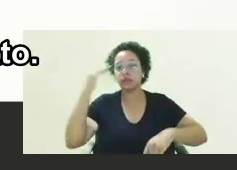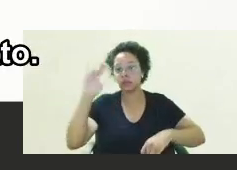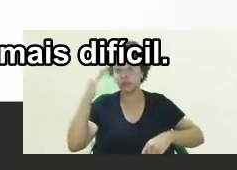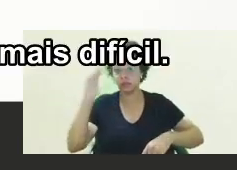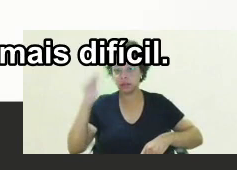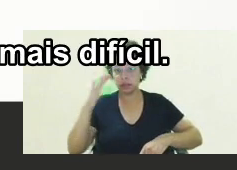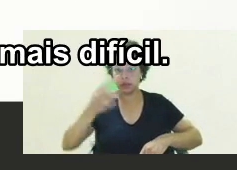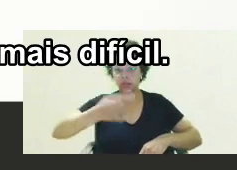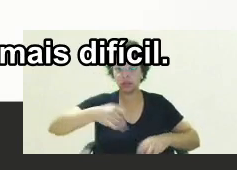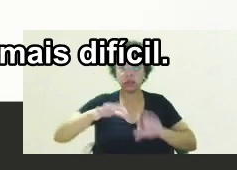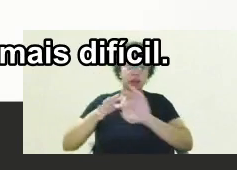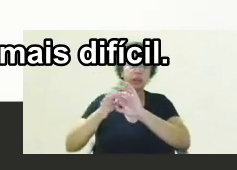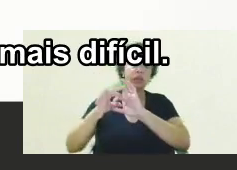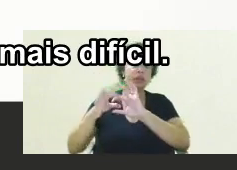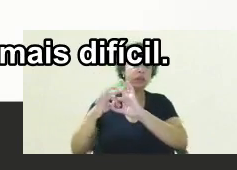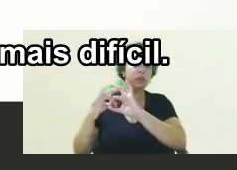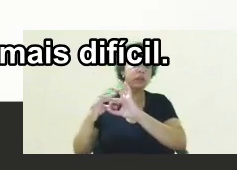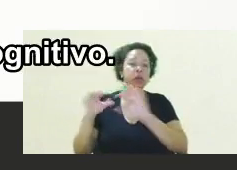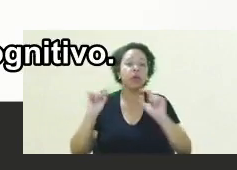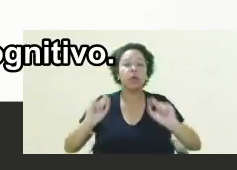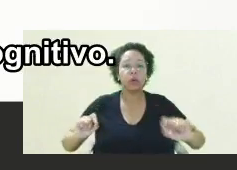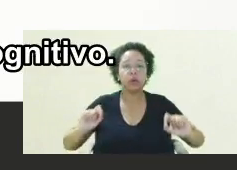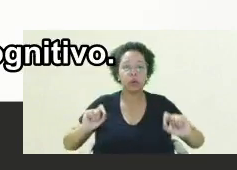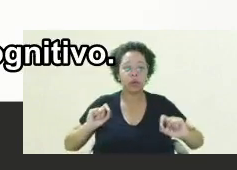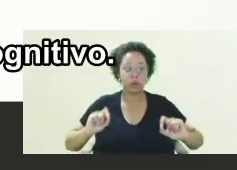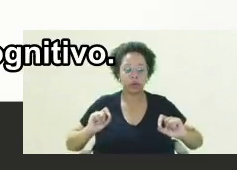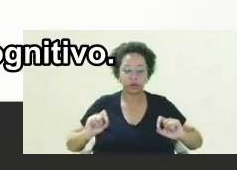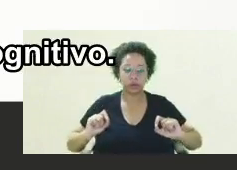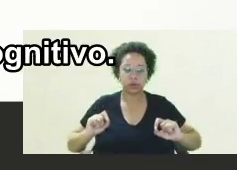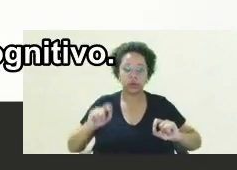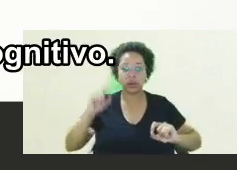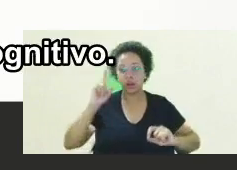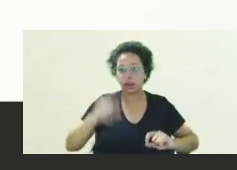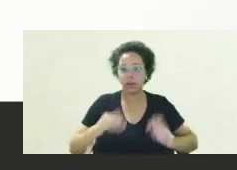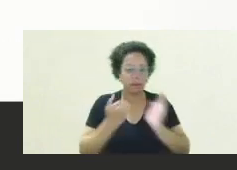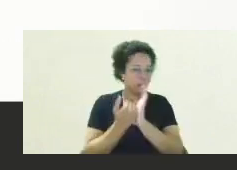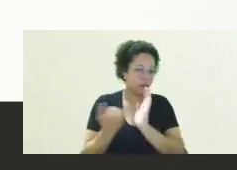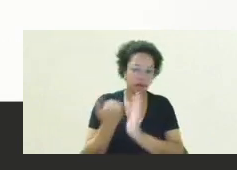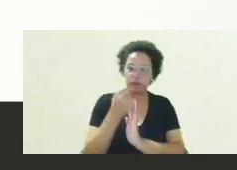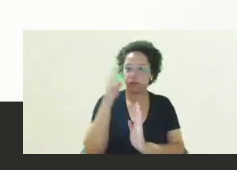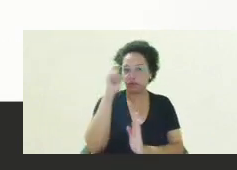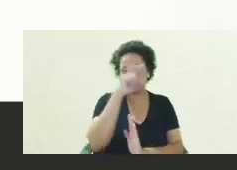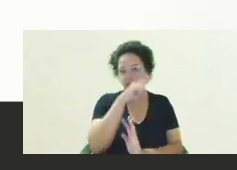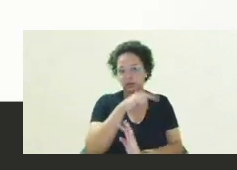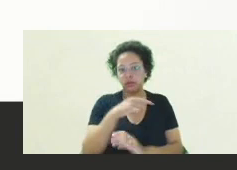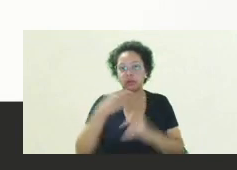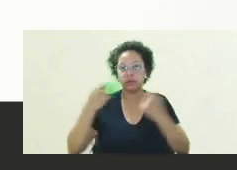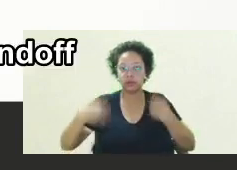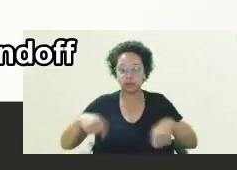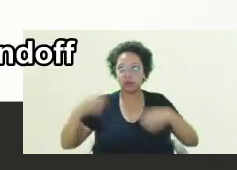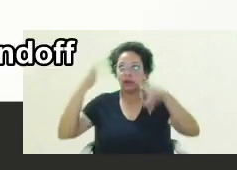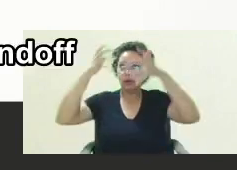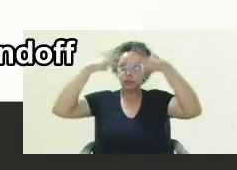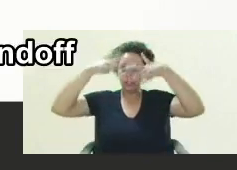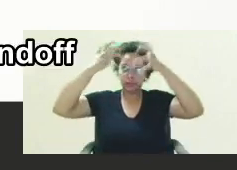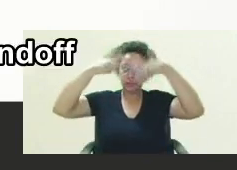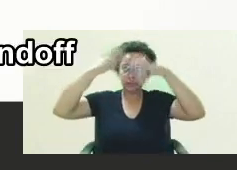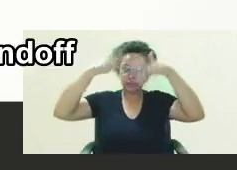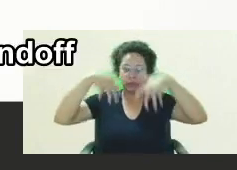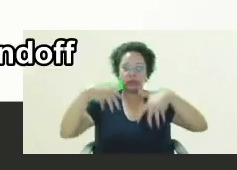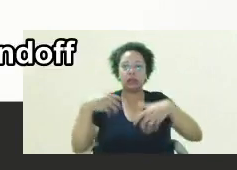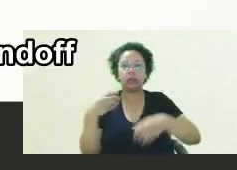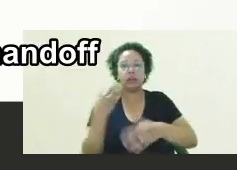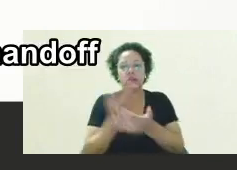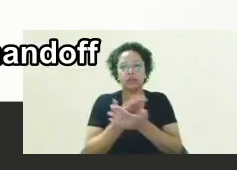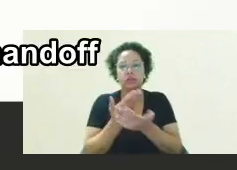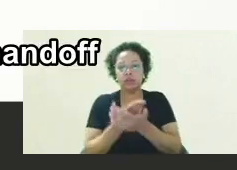nosso contexto. E eu acho que essa foi a parte mais difícil, assim, a que demandou mais esforço cognitivo. Não adiantava estudar como fazer